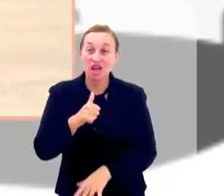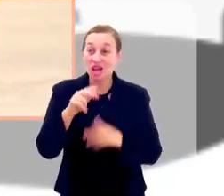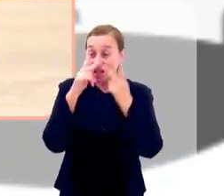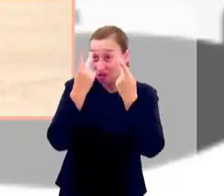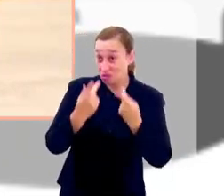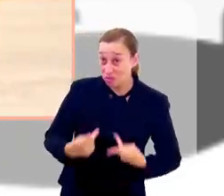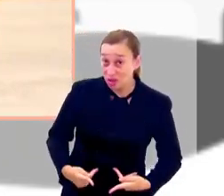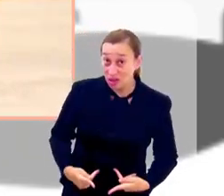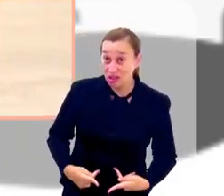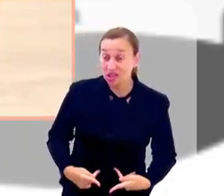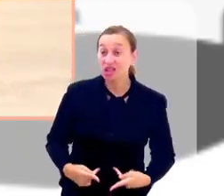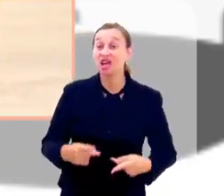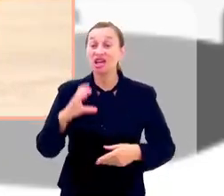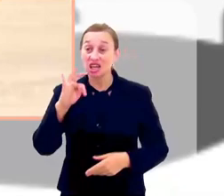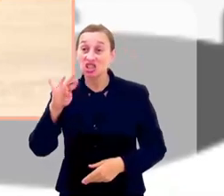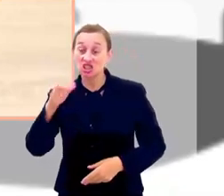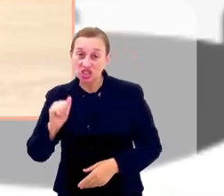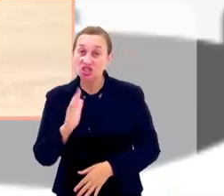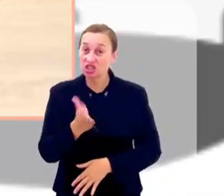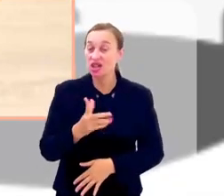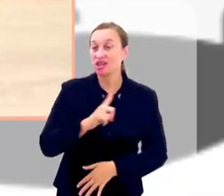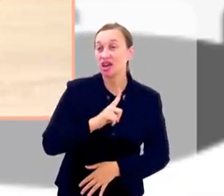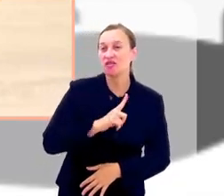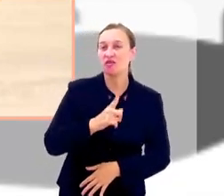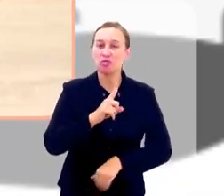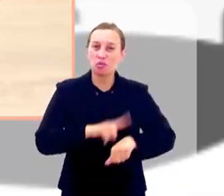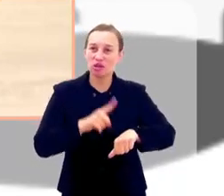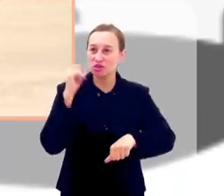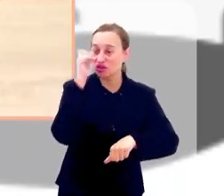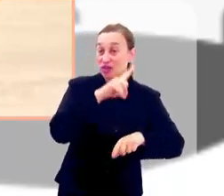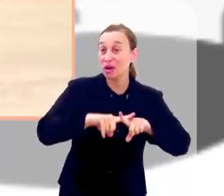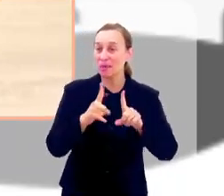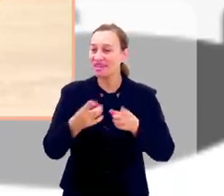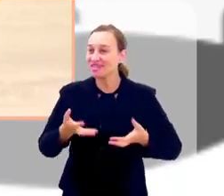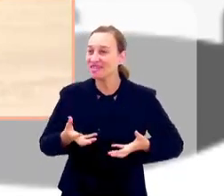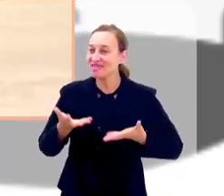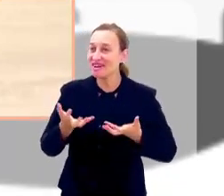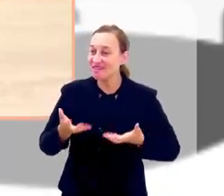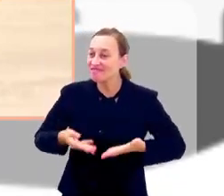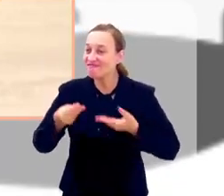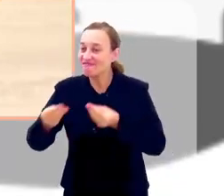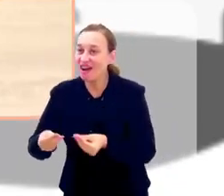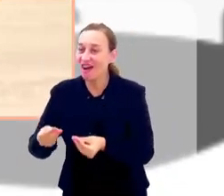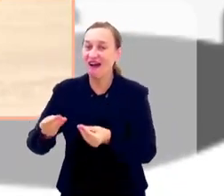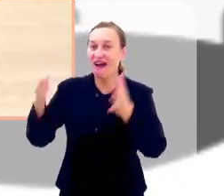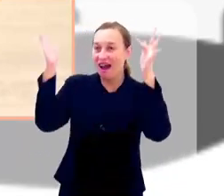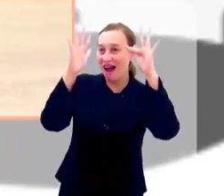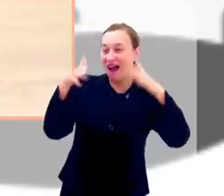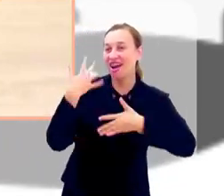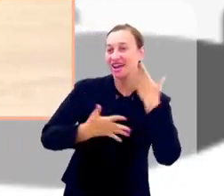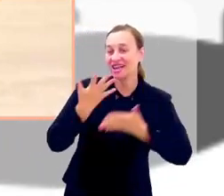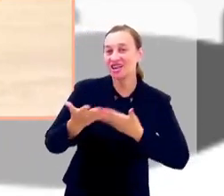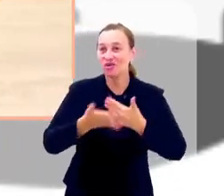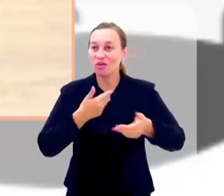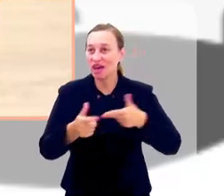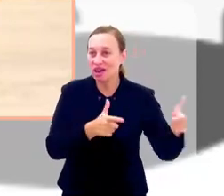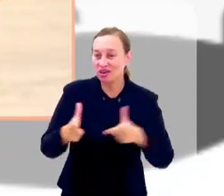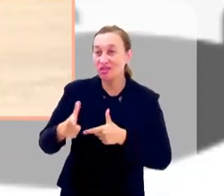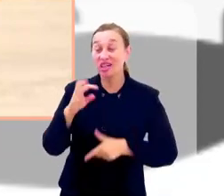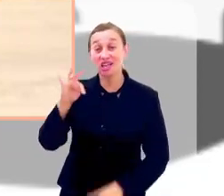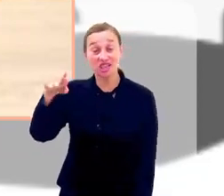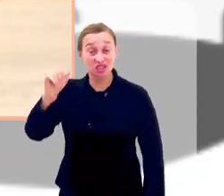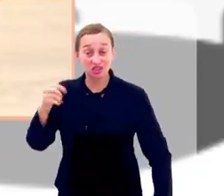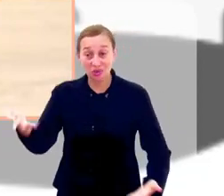passou por dificuldades e perrengues na vida, mas busca levar alegria por onde passa. Cristina Barros é